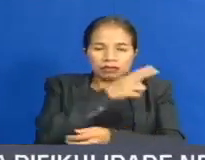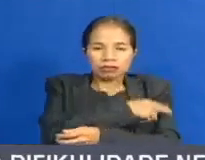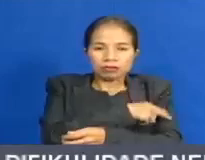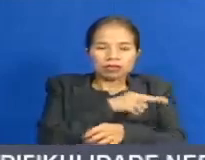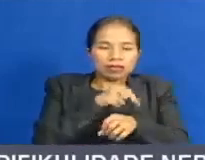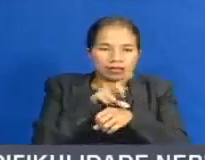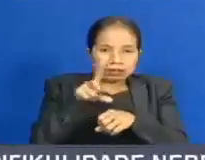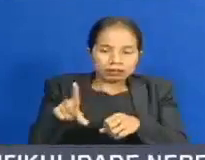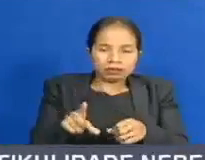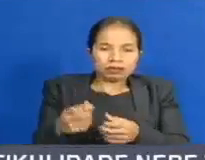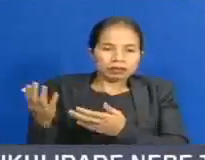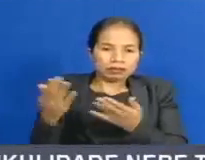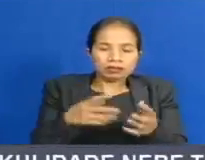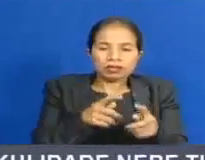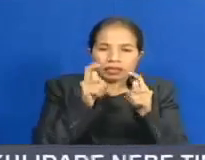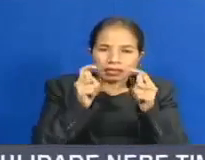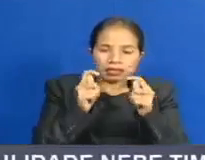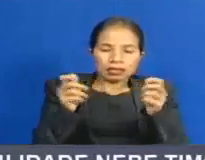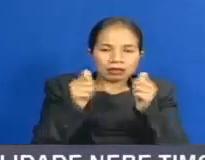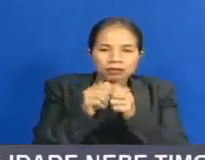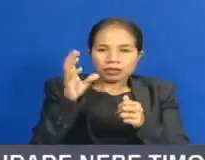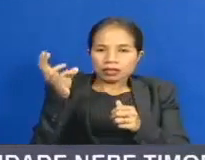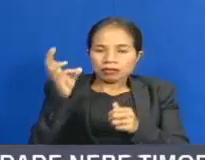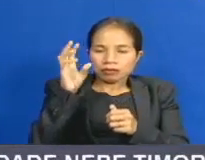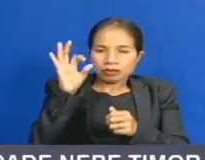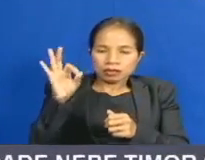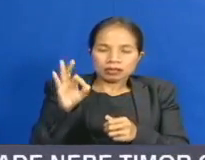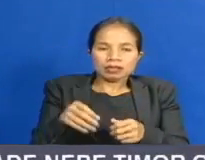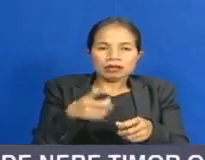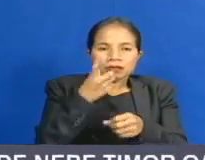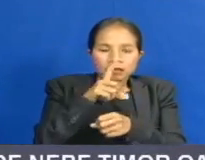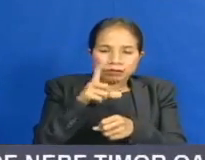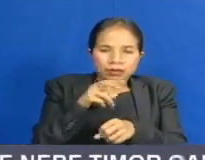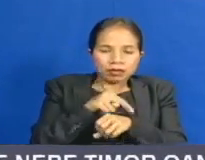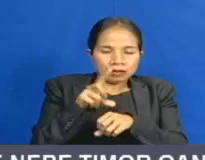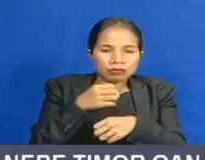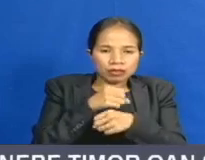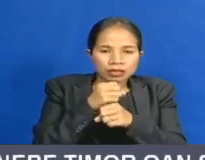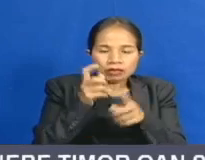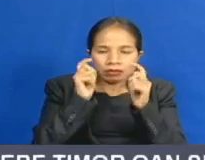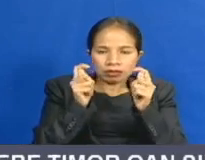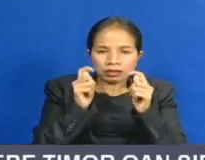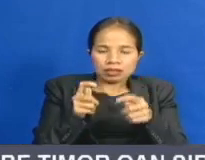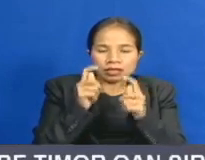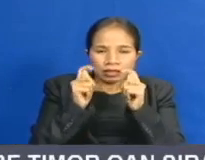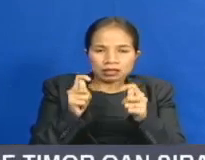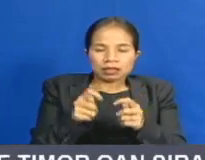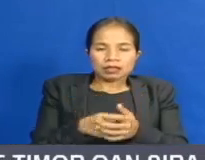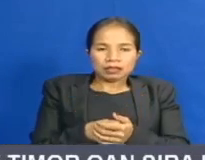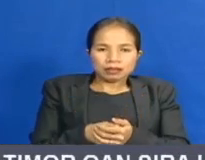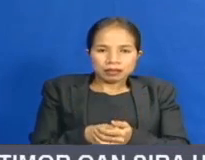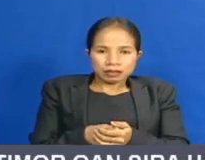Nacional Guido Valadares submete amostra nenulu resinsia ba laboratorio nacional hodi halo teste. Teste ba amostra